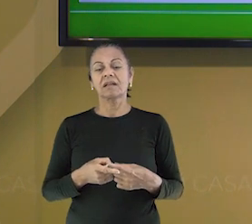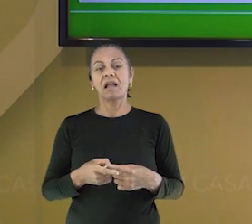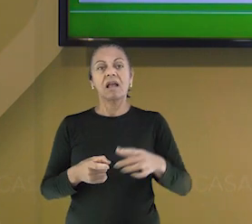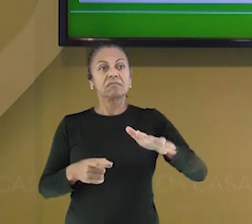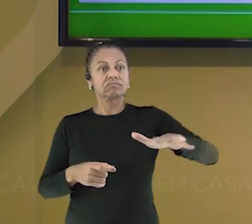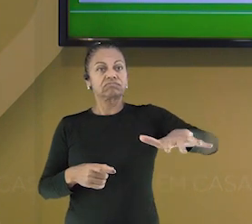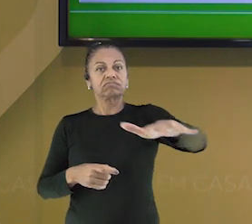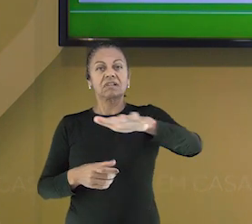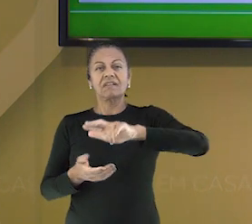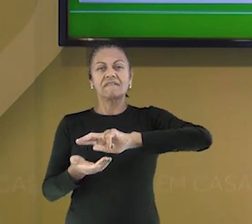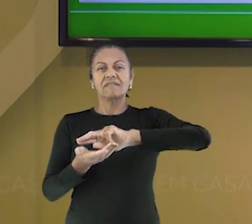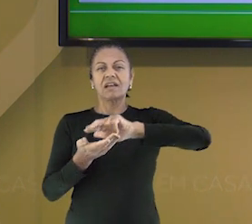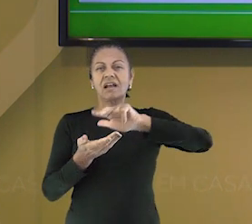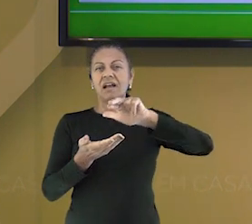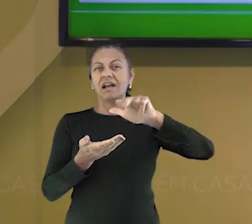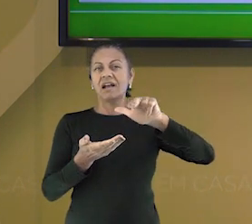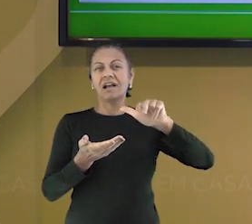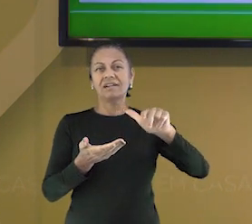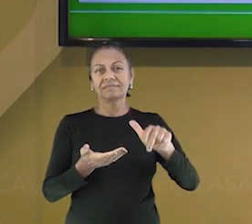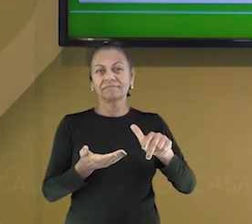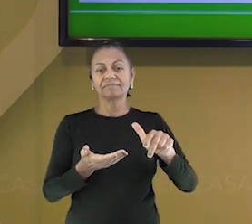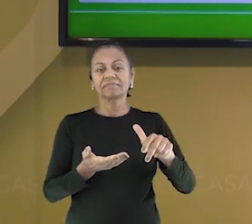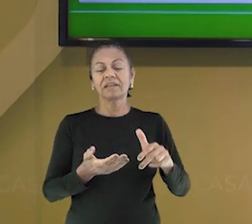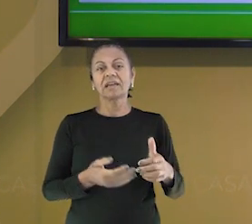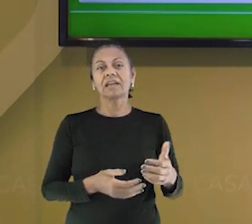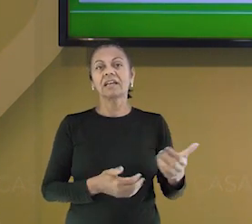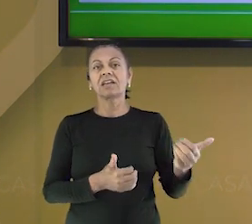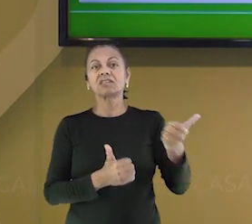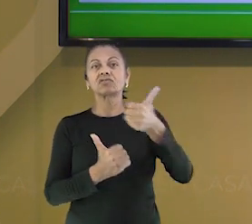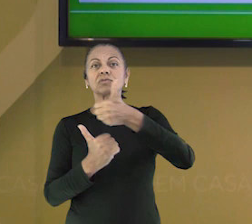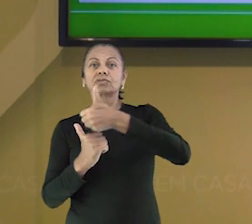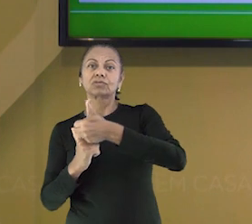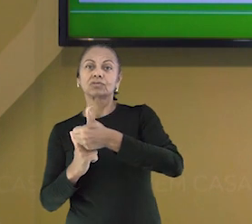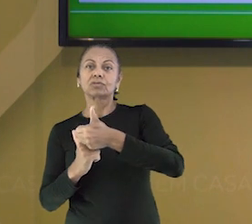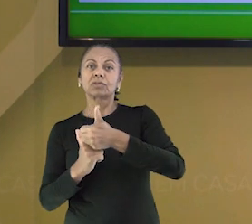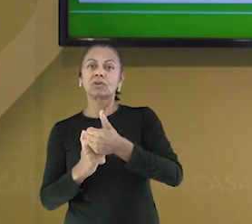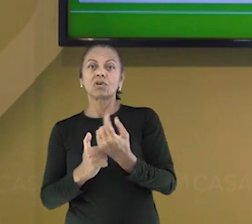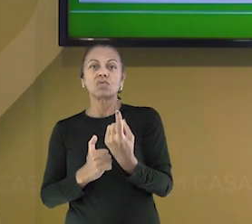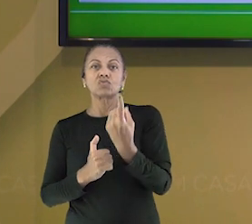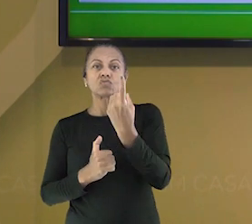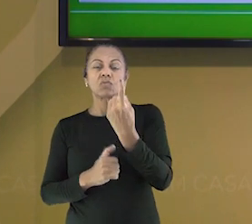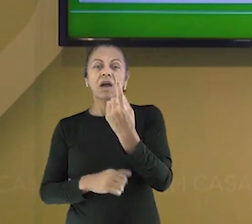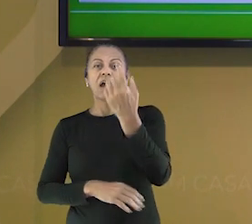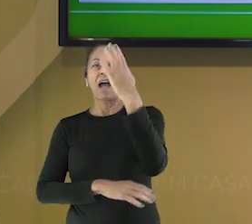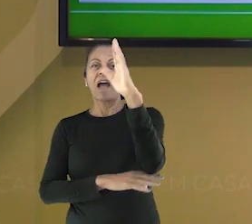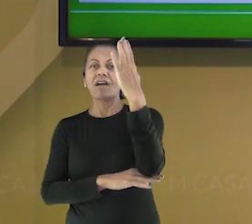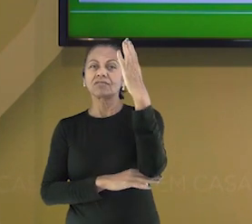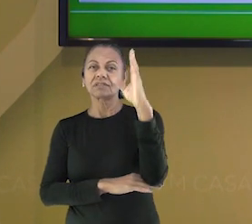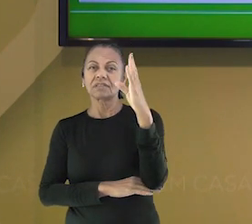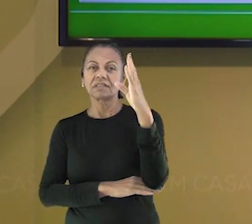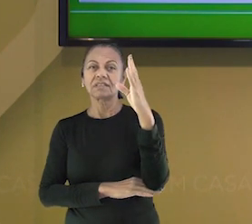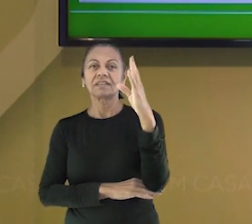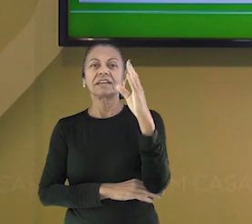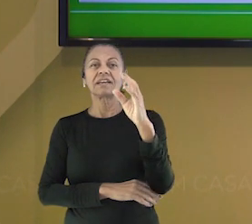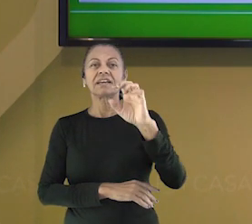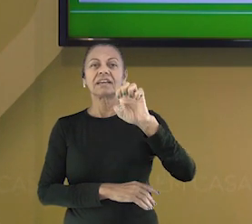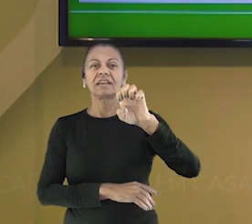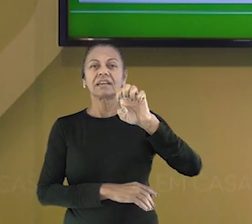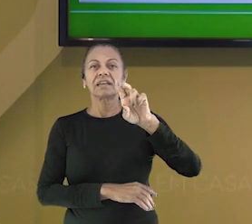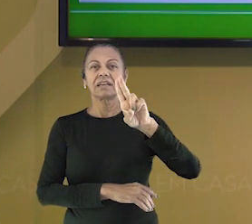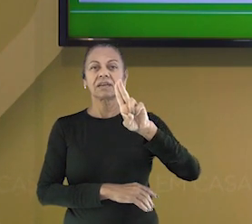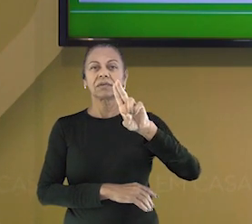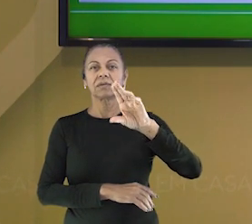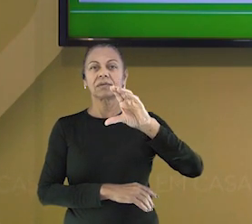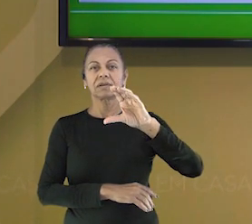biodiversidade grande, vegetal, por uma monocultura, que é o plantio de uma espécie só, que no caso é o eucalipto. Para